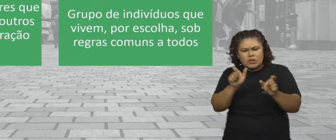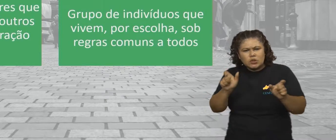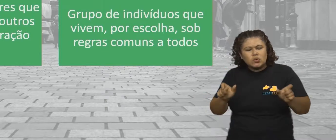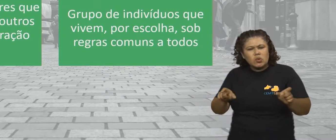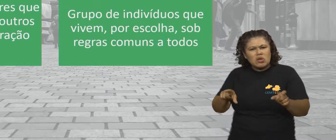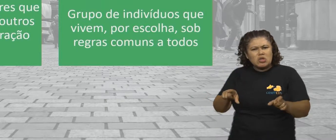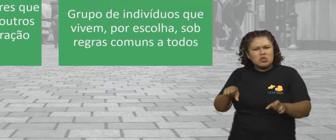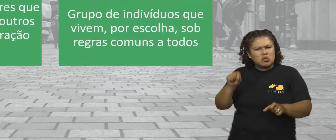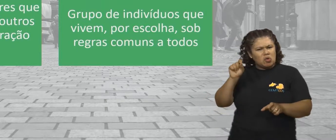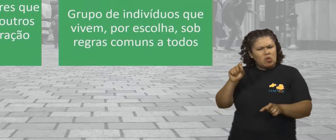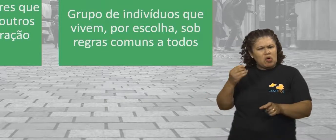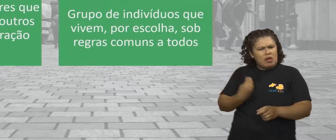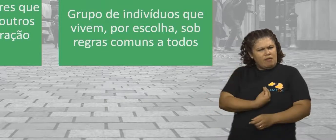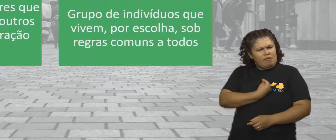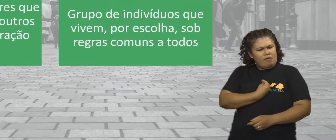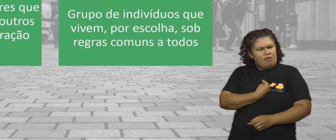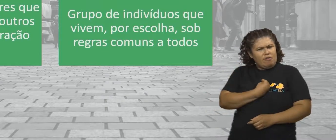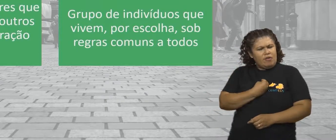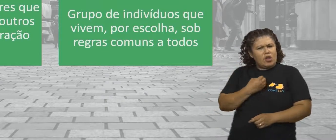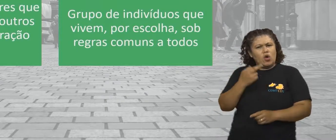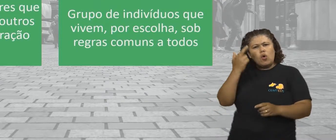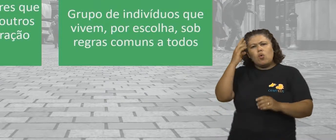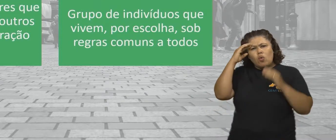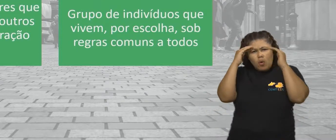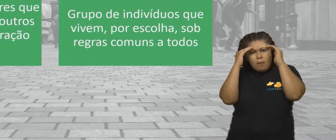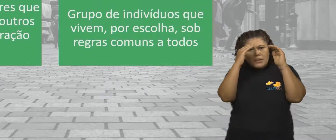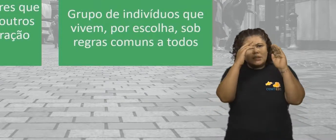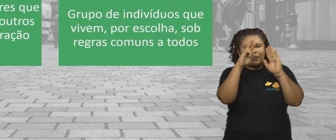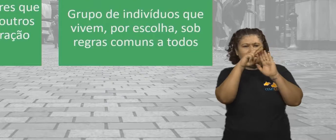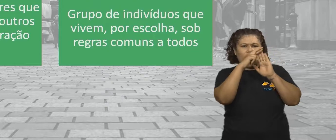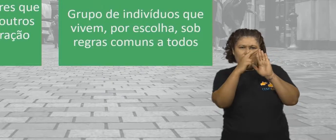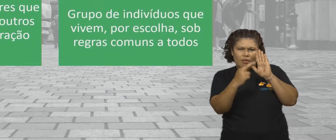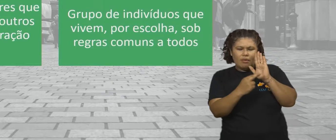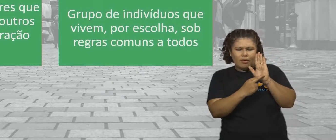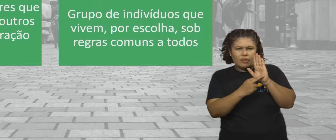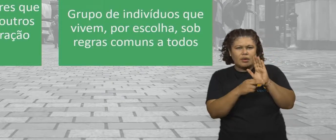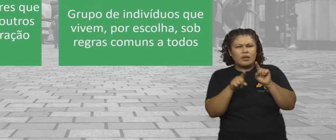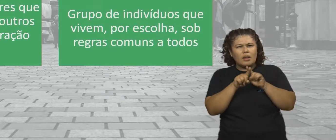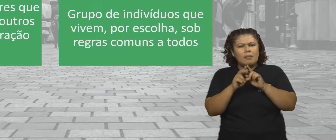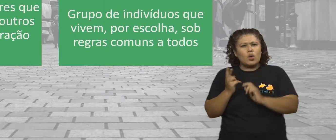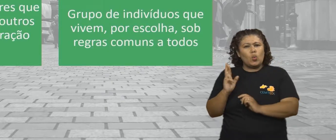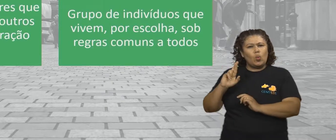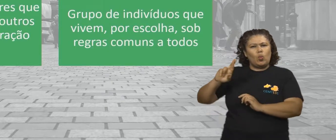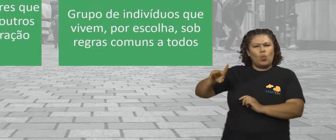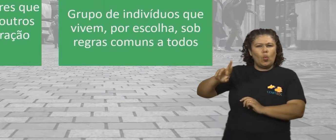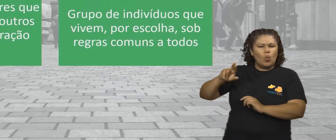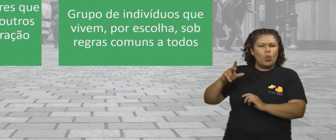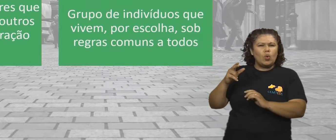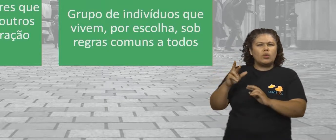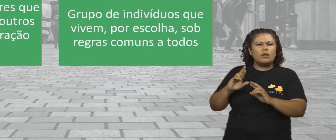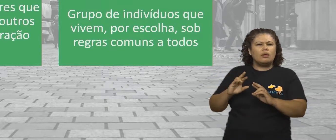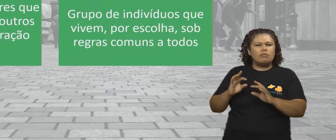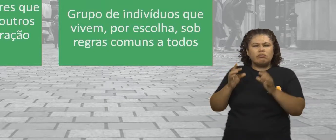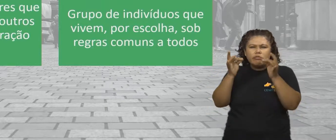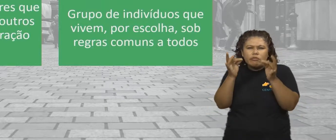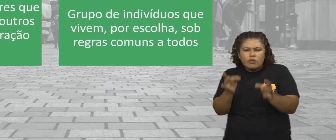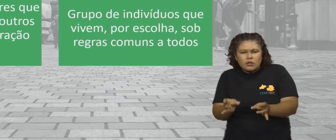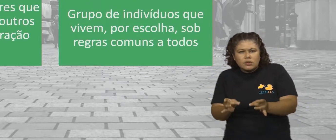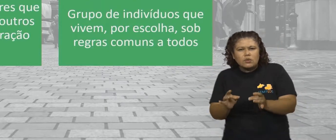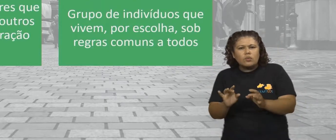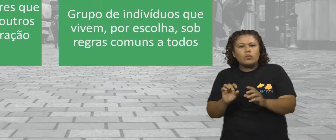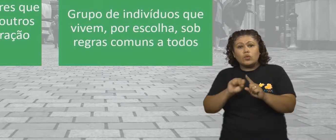escolha sobre regras comuns a todos, entre outras definições. Nesse sentido, entendemos que a sociedade humana é definida